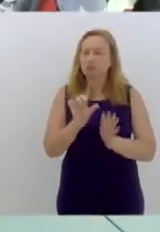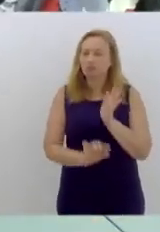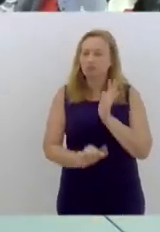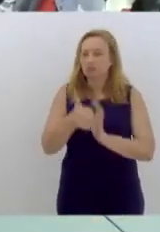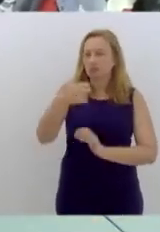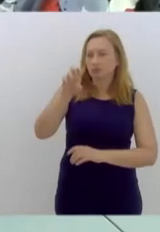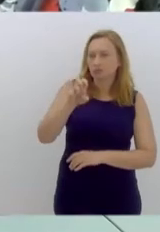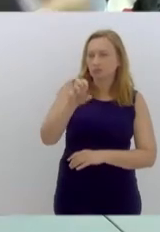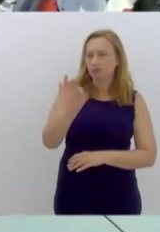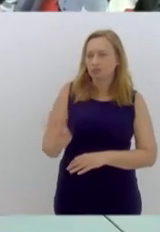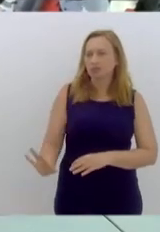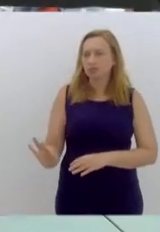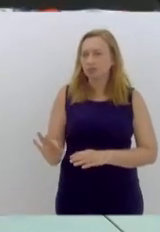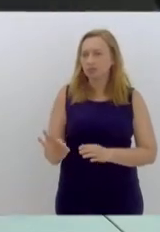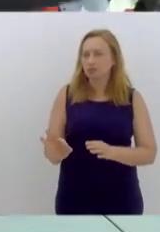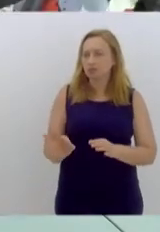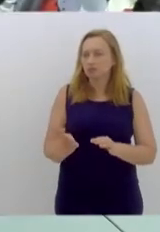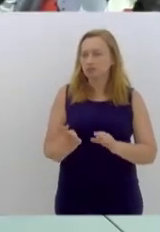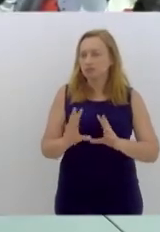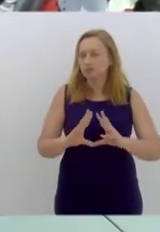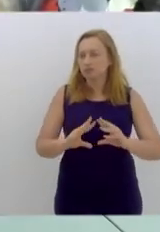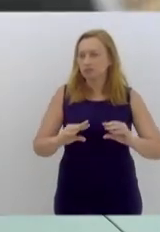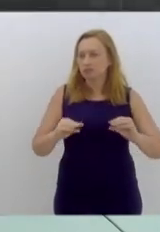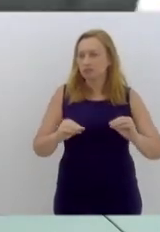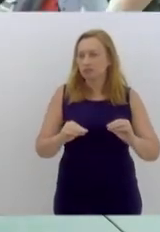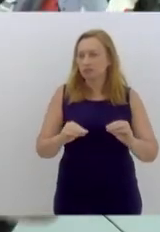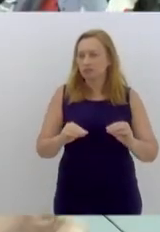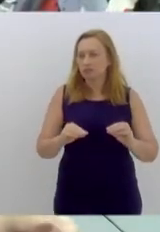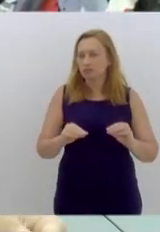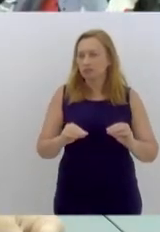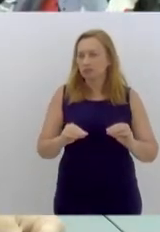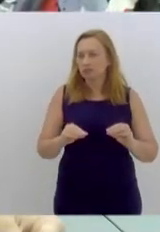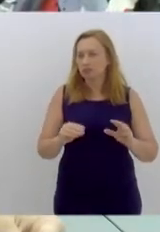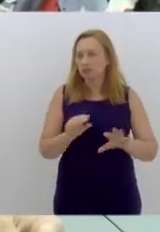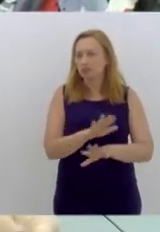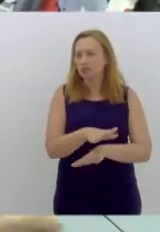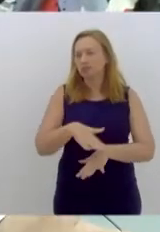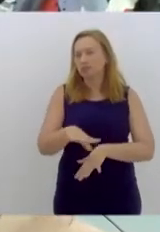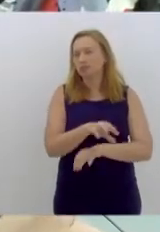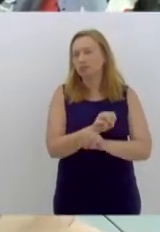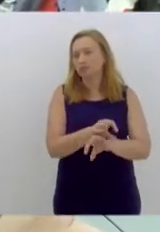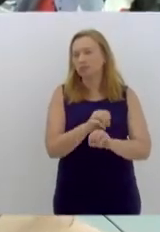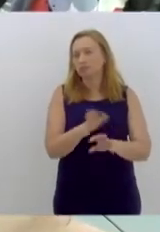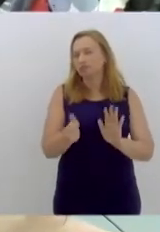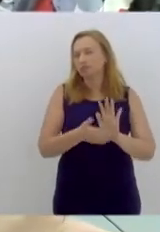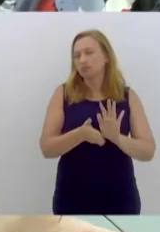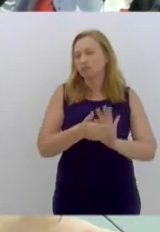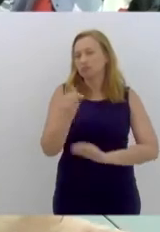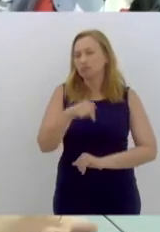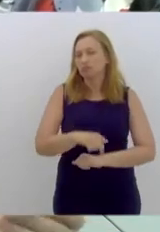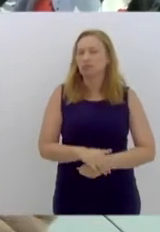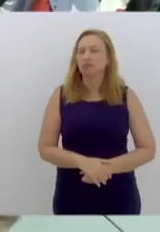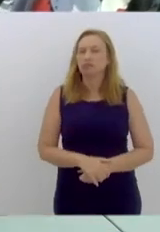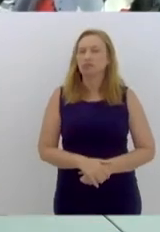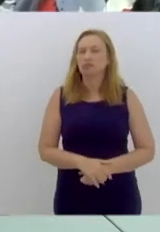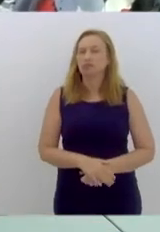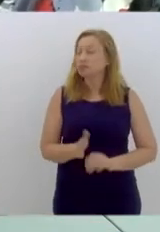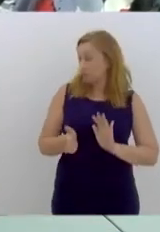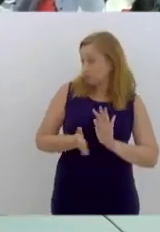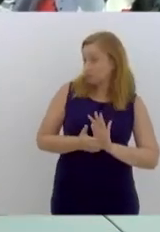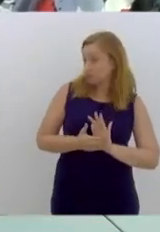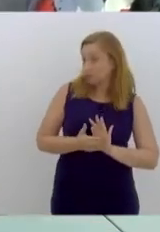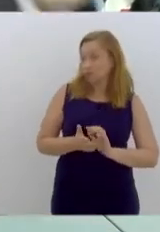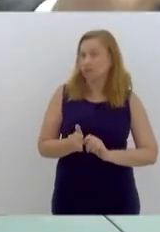15% se dilui muito esses aspectos educacionais. Então, nossa proposta aqui, e essa aqui é uma proposta de